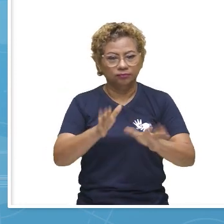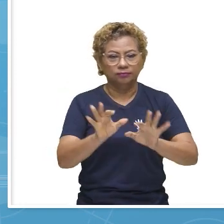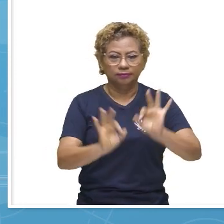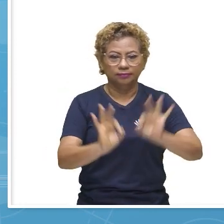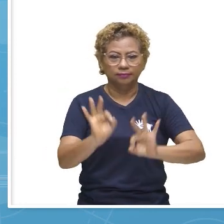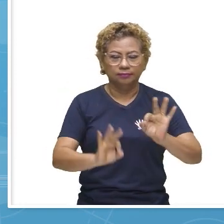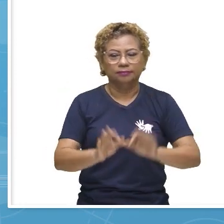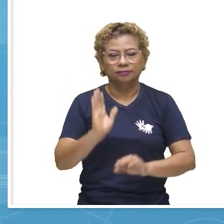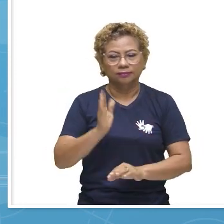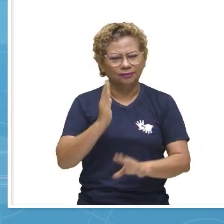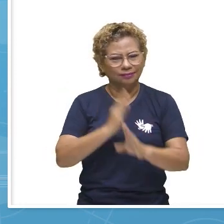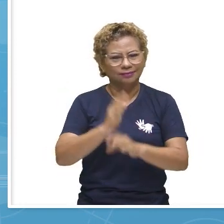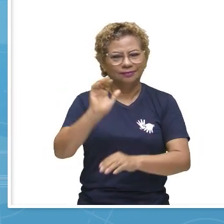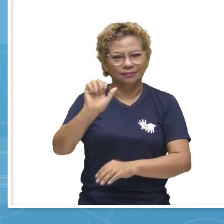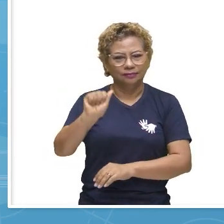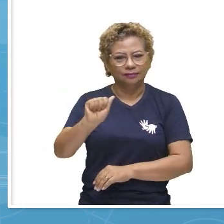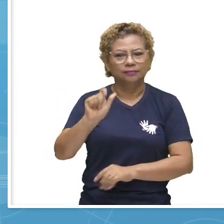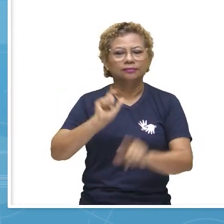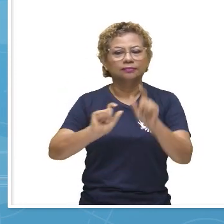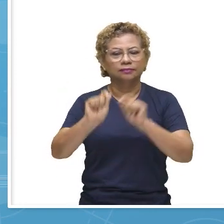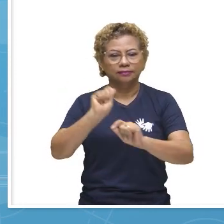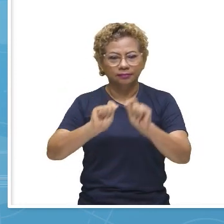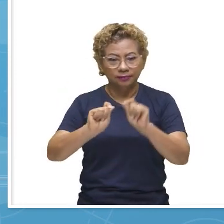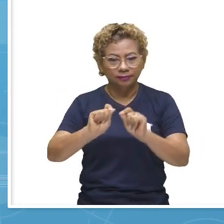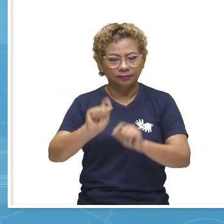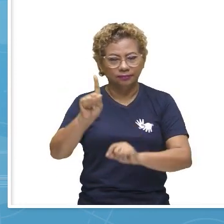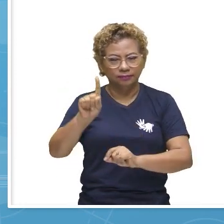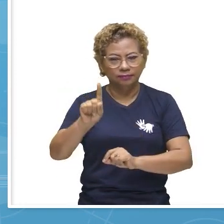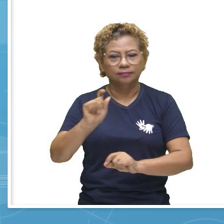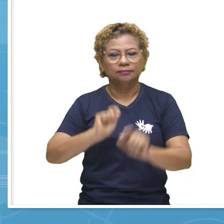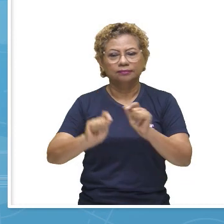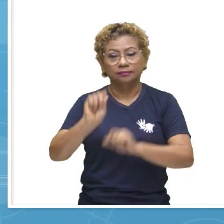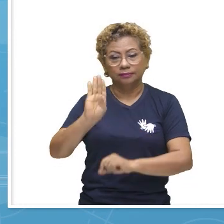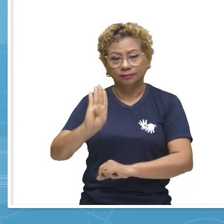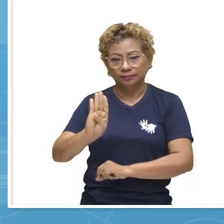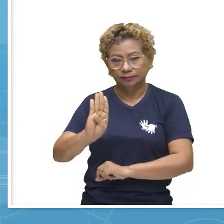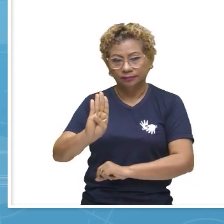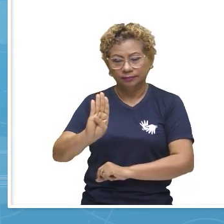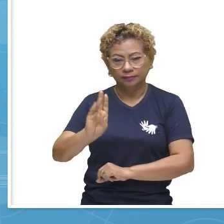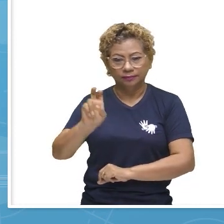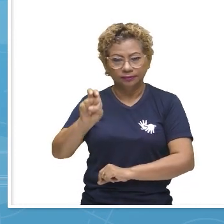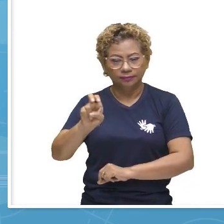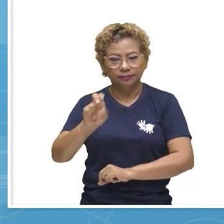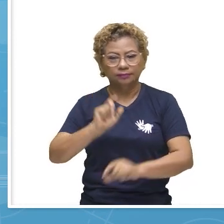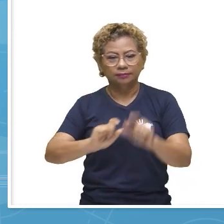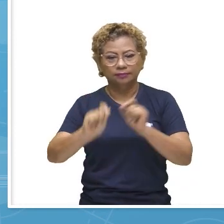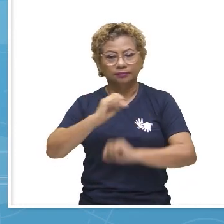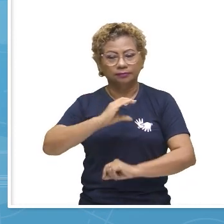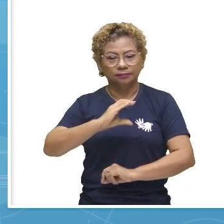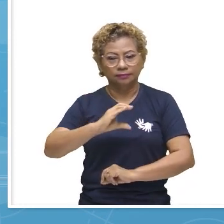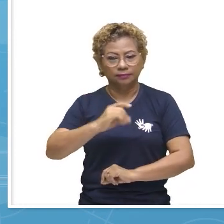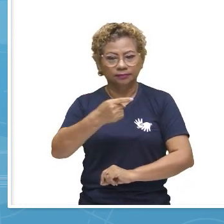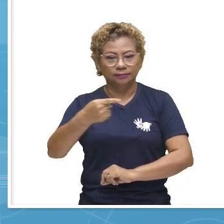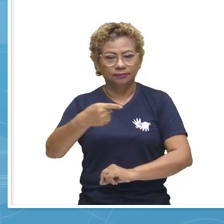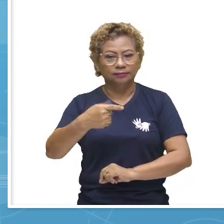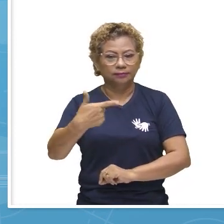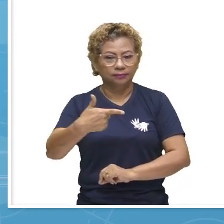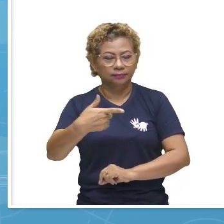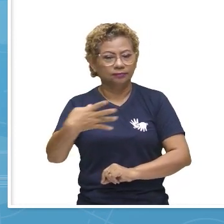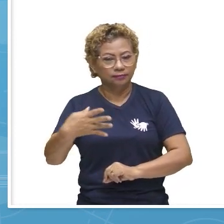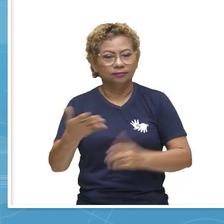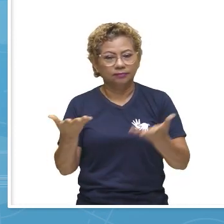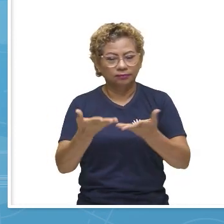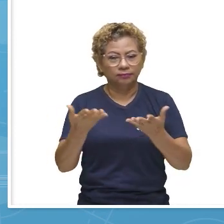E agora? Quero calcular o delta, né? Olha só, o segundo passo é o delta. Ok, fórmula do delta.